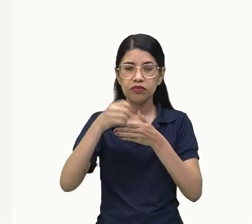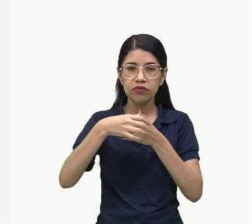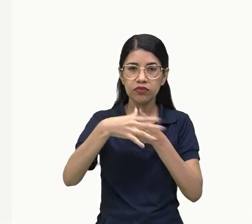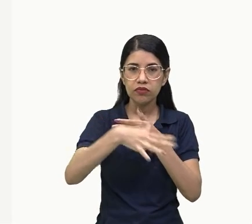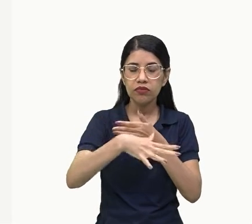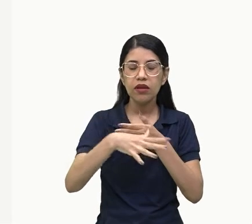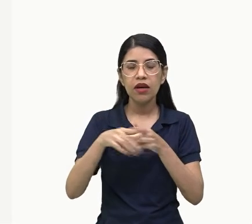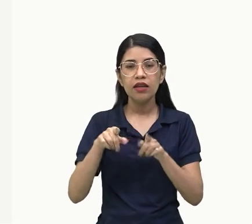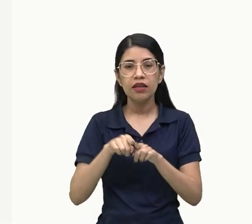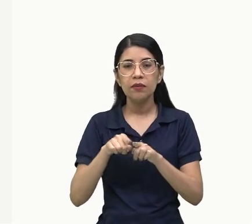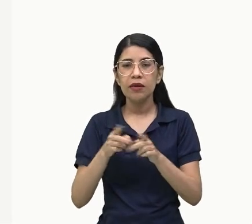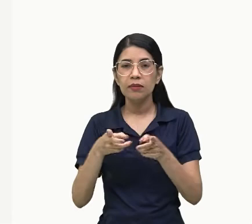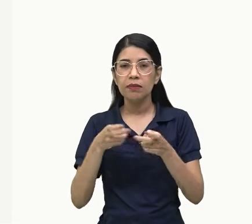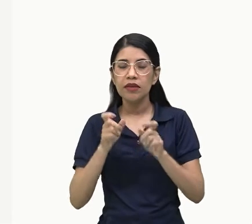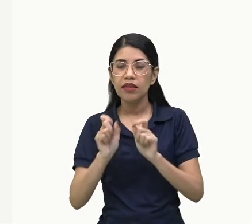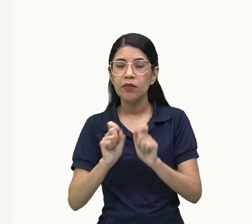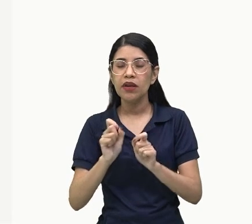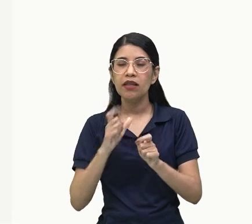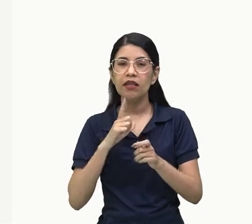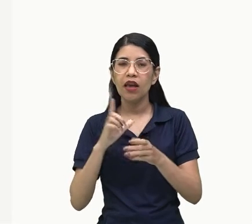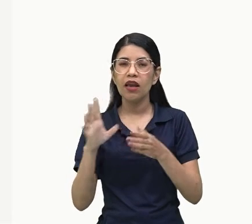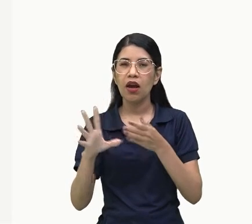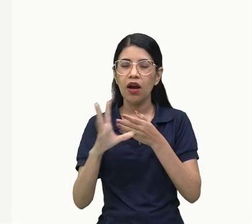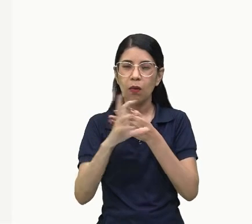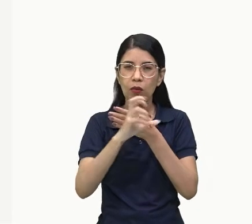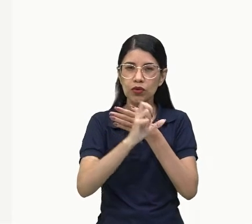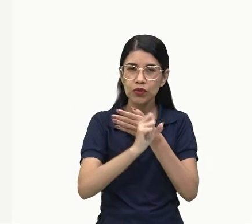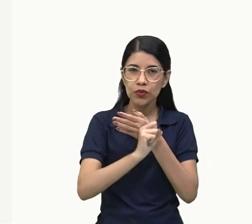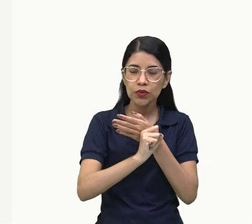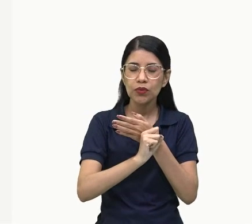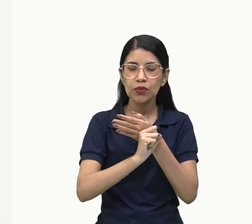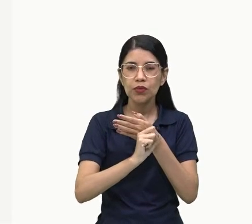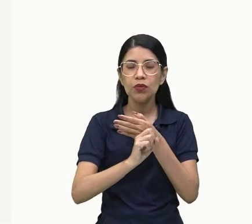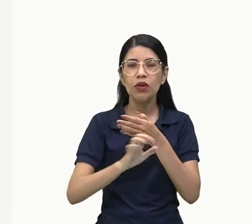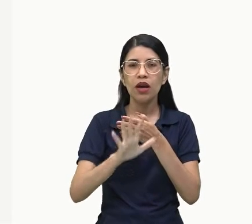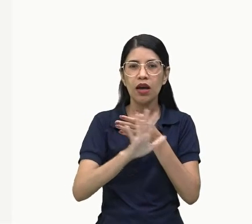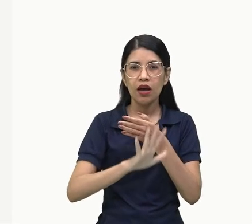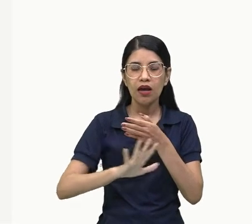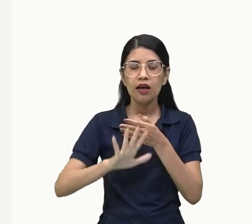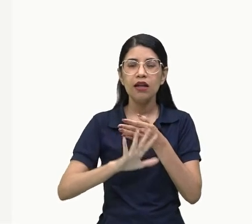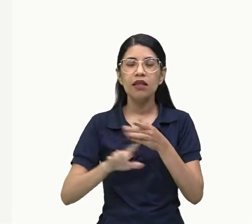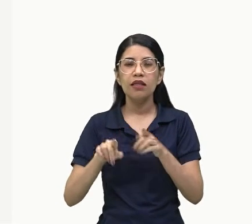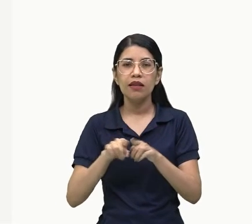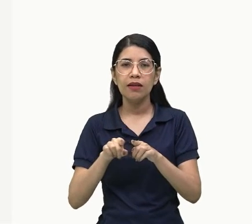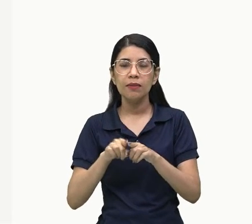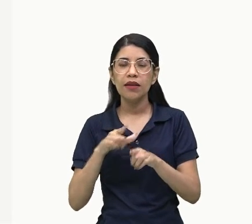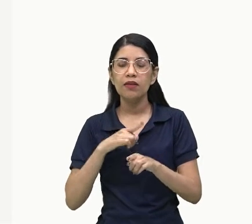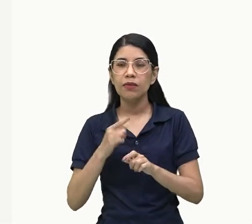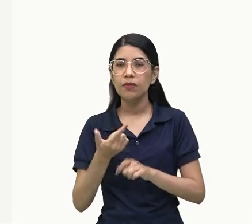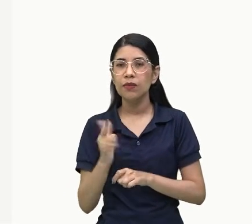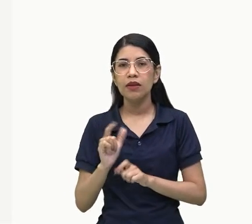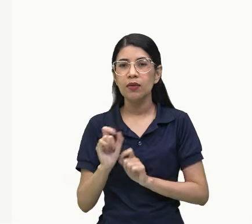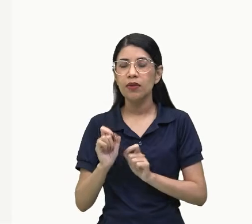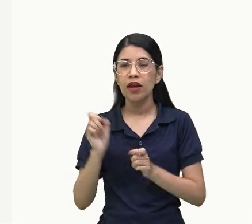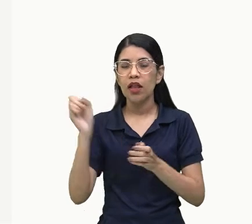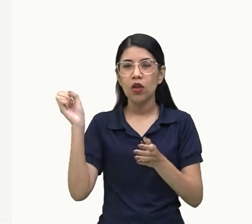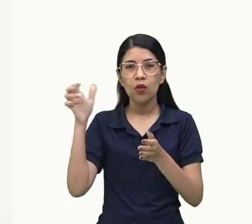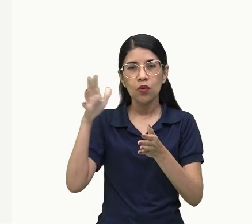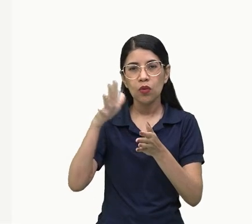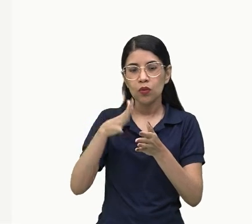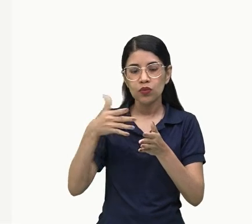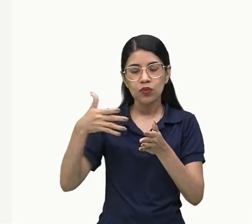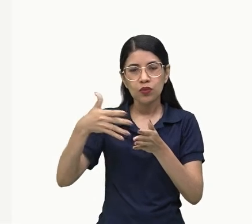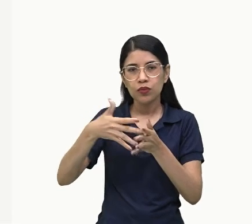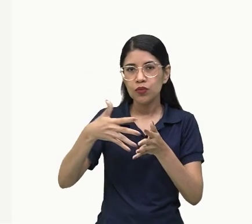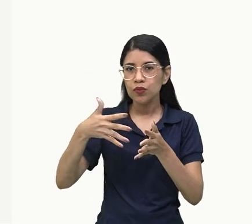a gente vai ver regiões de sombra, né, regiões de sombra, onde eu não tenho nenhum raio de luz conseguindo passar